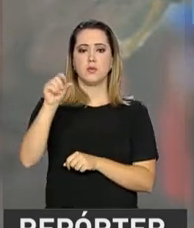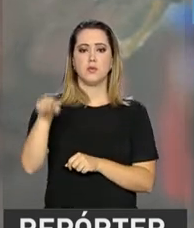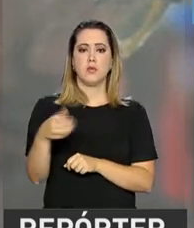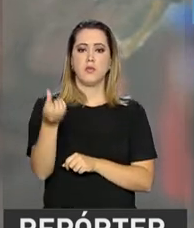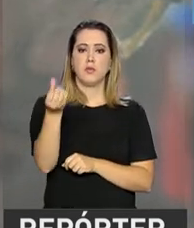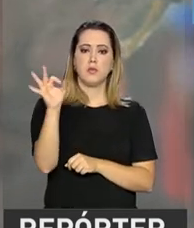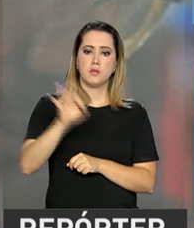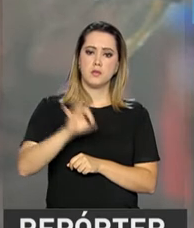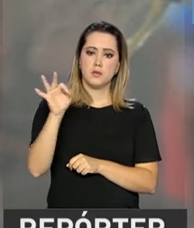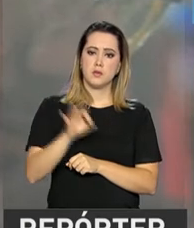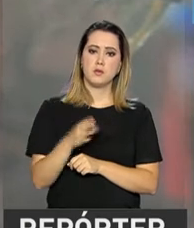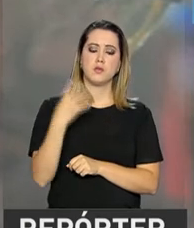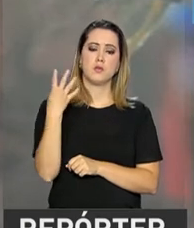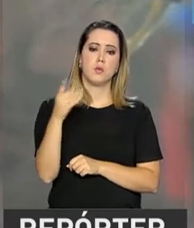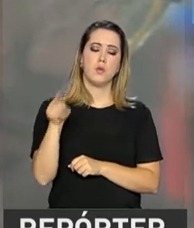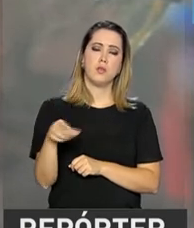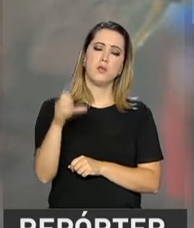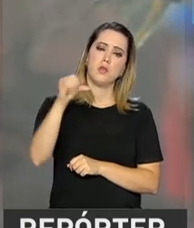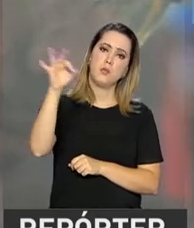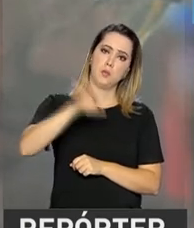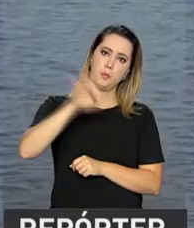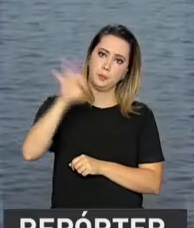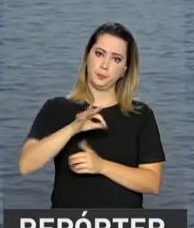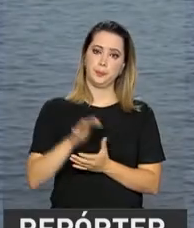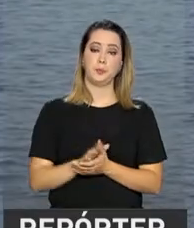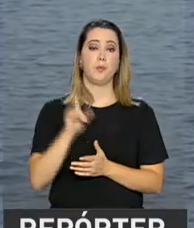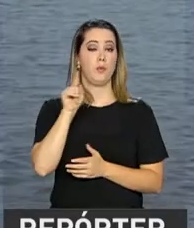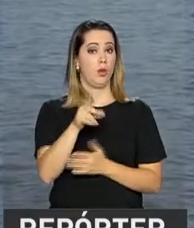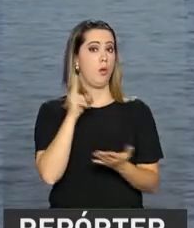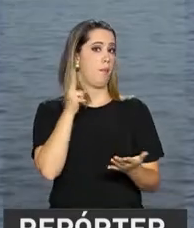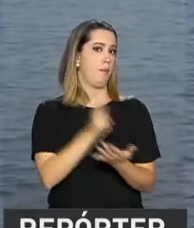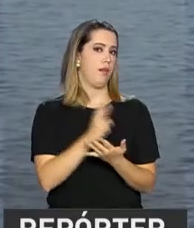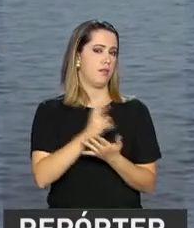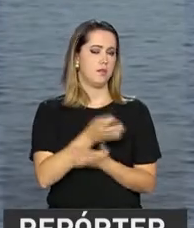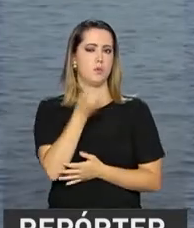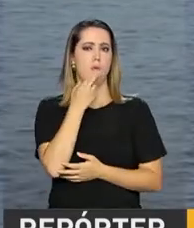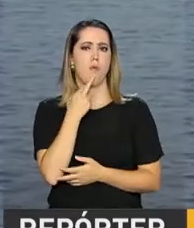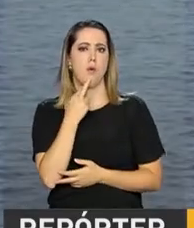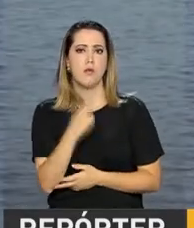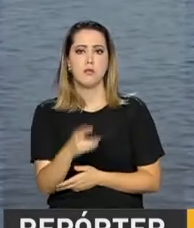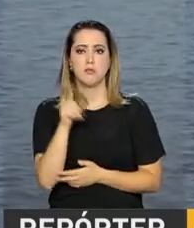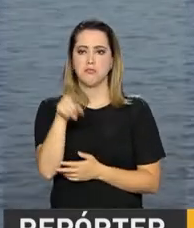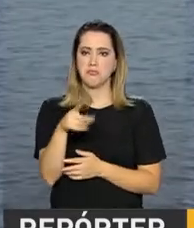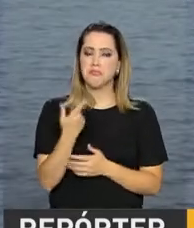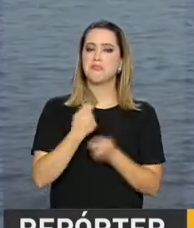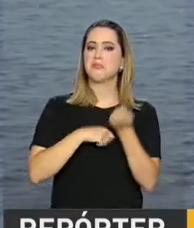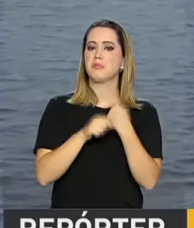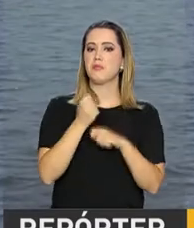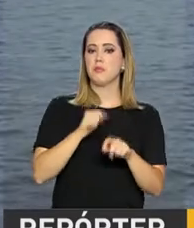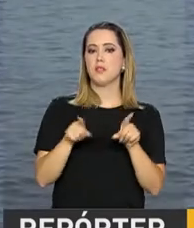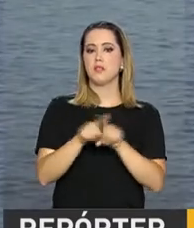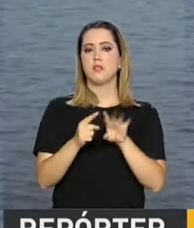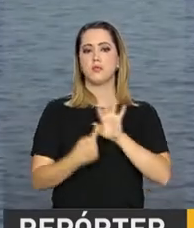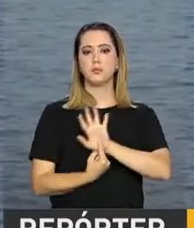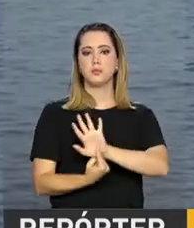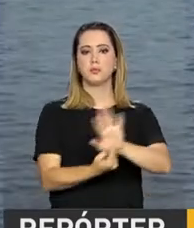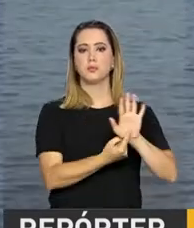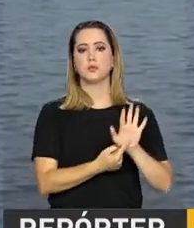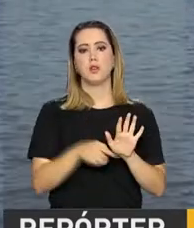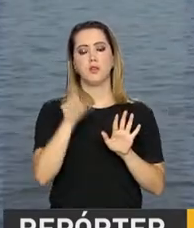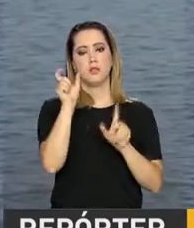e 4,9 por cento apesar dos bons indicativos para a economia os especialistas do ipea